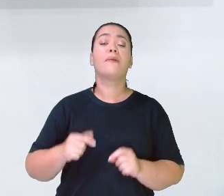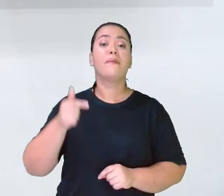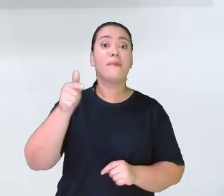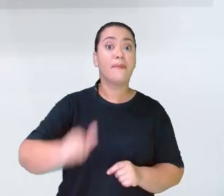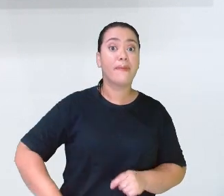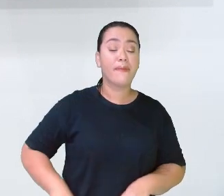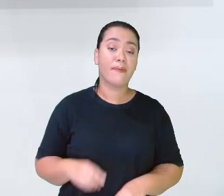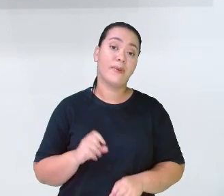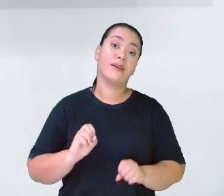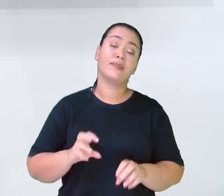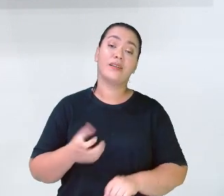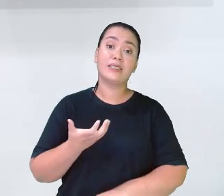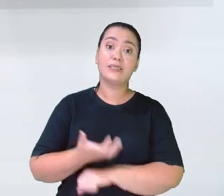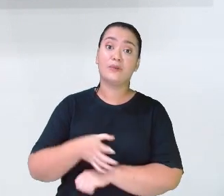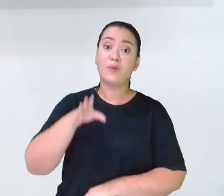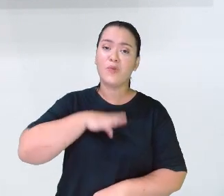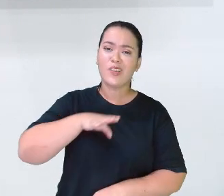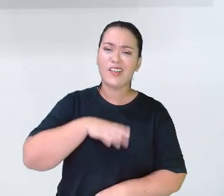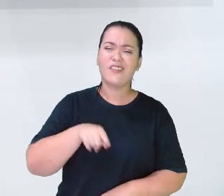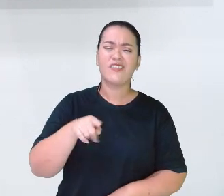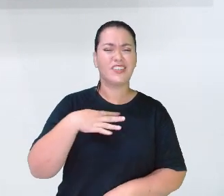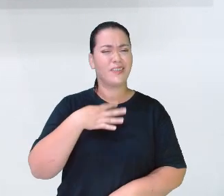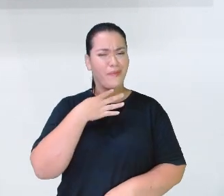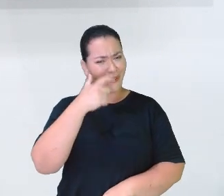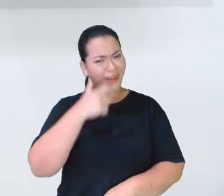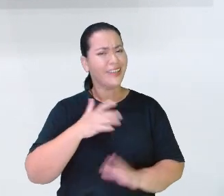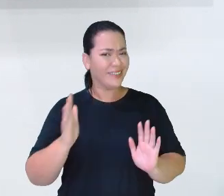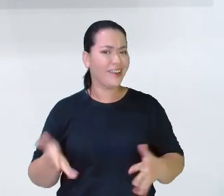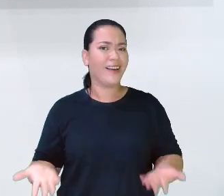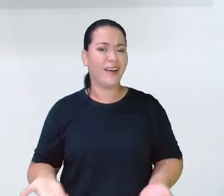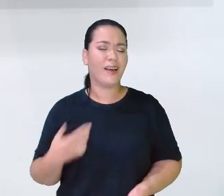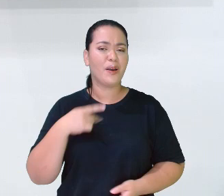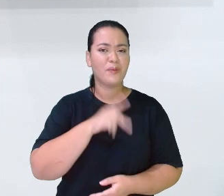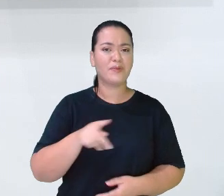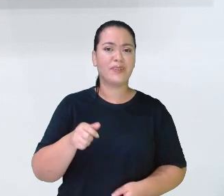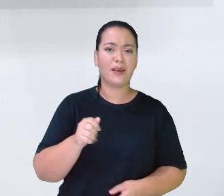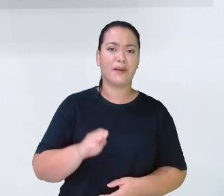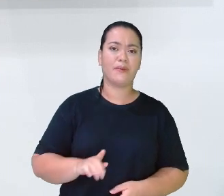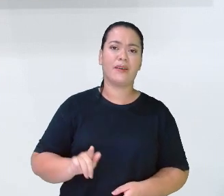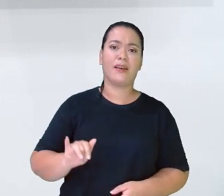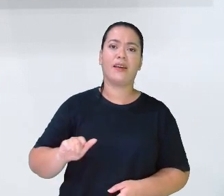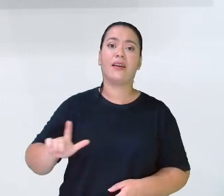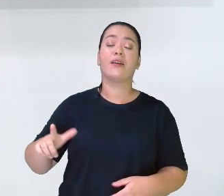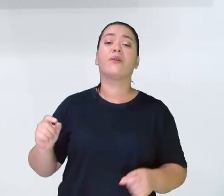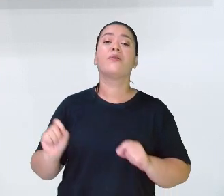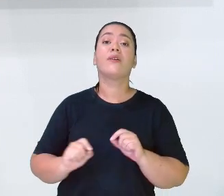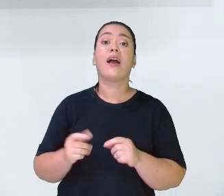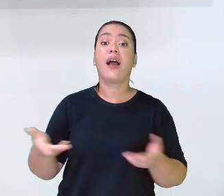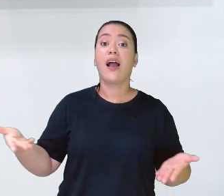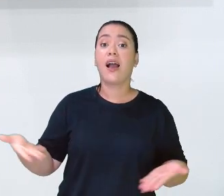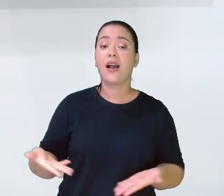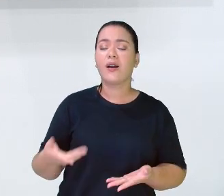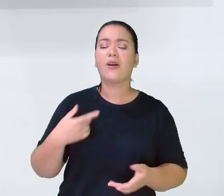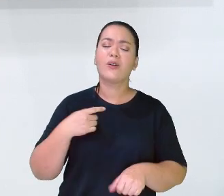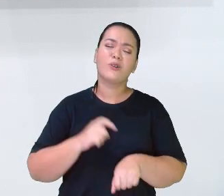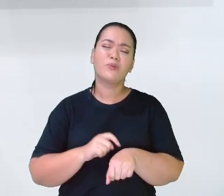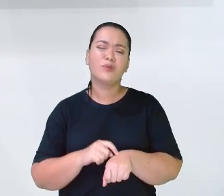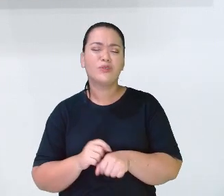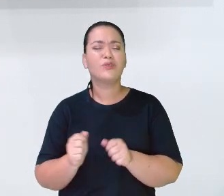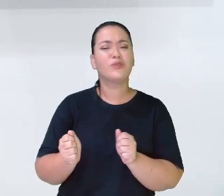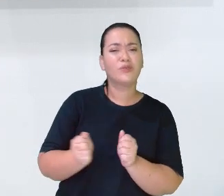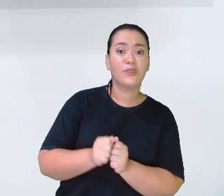mais uma aula de língua portuguesa. Você já me conhece, sou a professora Abigail Viana e vamos passar aí alguns minutos